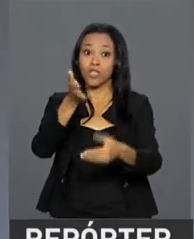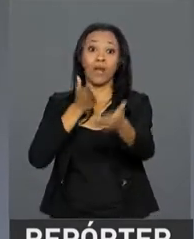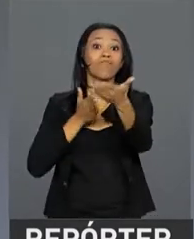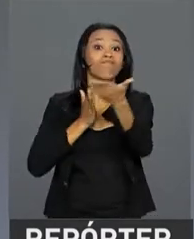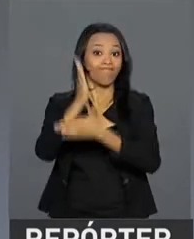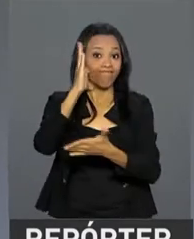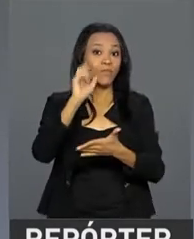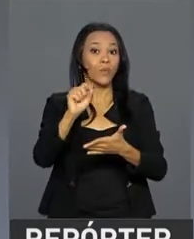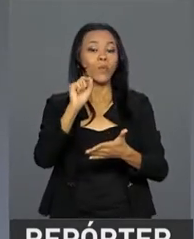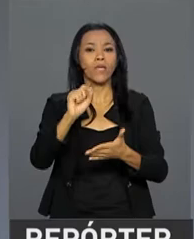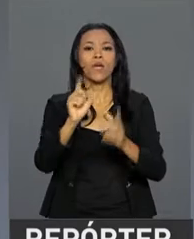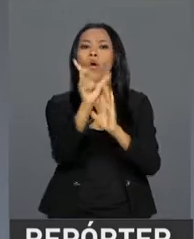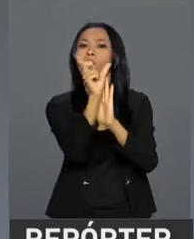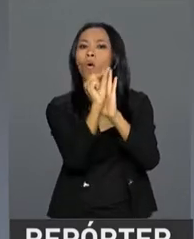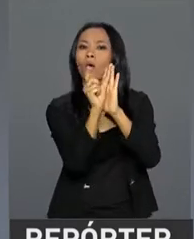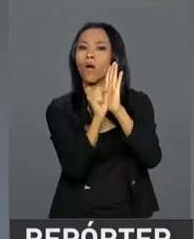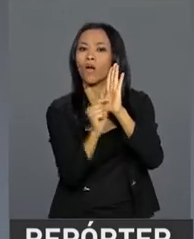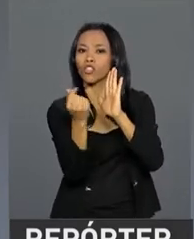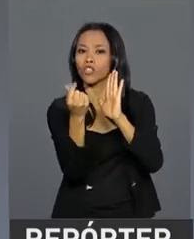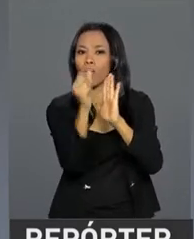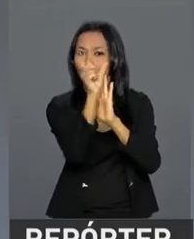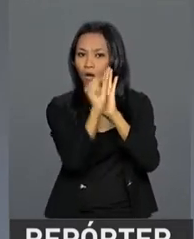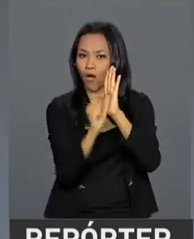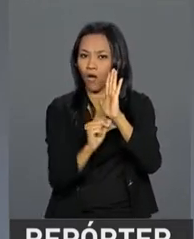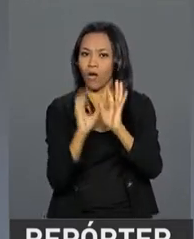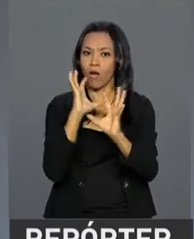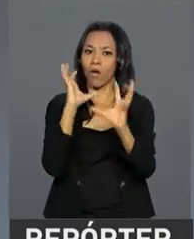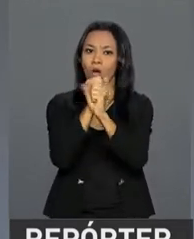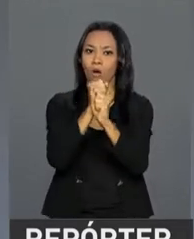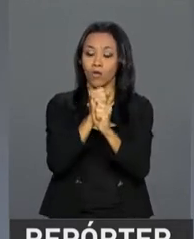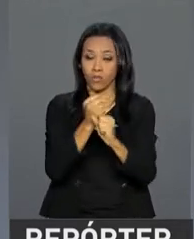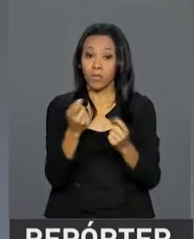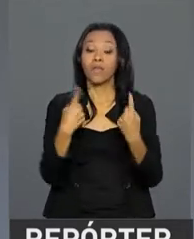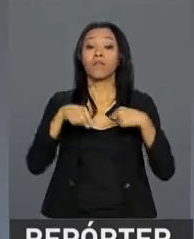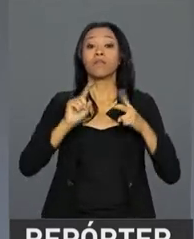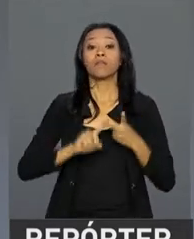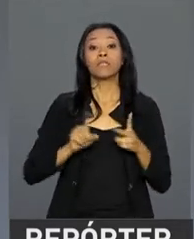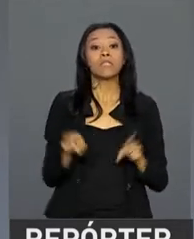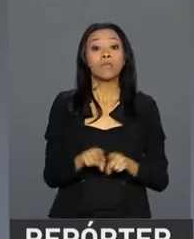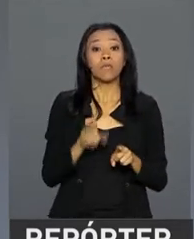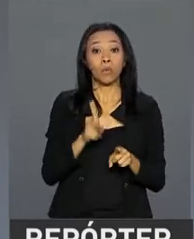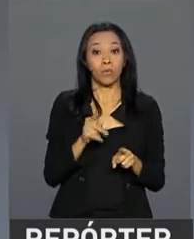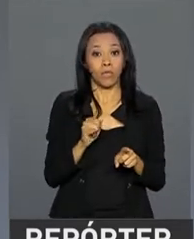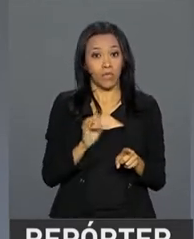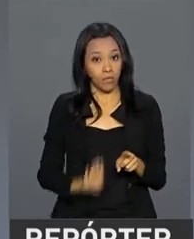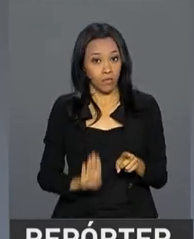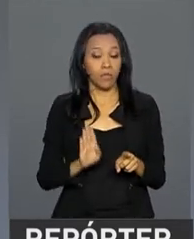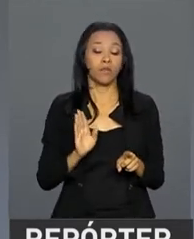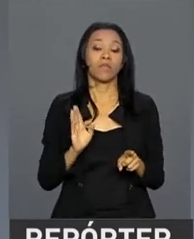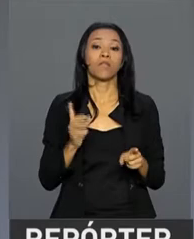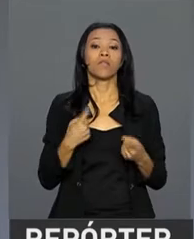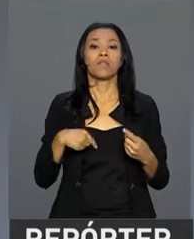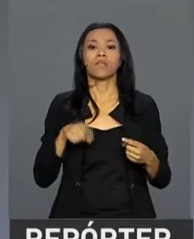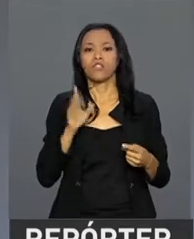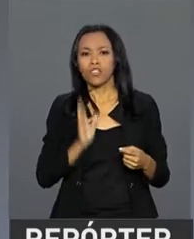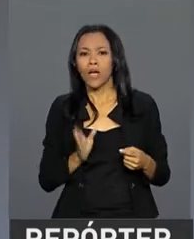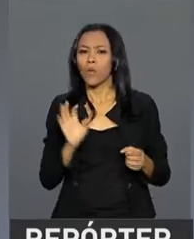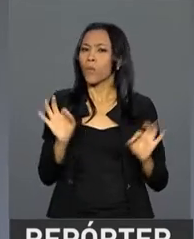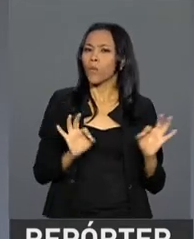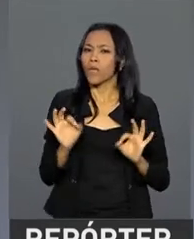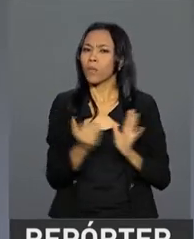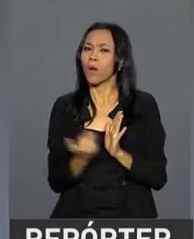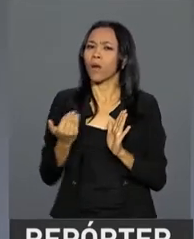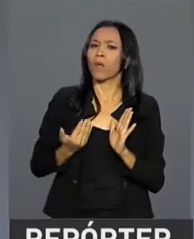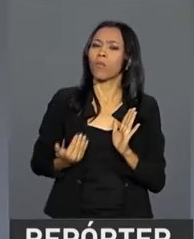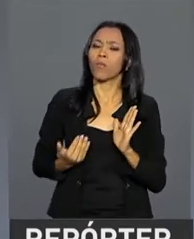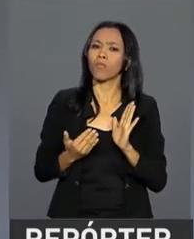ano que vem, com uma previsão de crescimento do PIB, o Produto Interno Bruto, a soma de todas as riquezas produzidas no país, prevendo então um crescimento